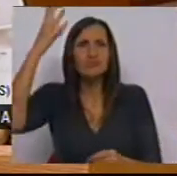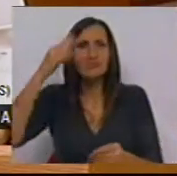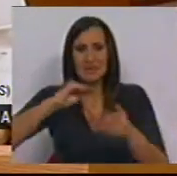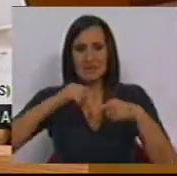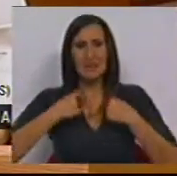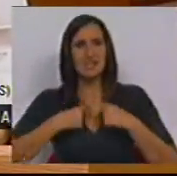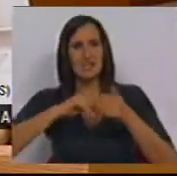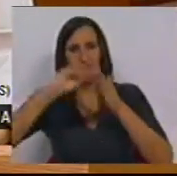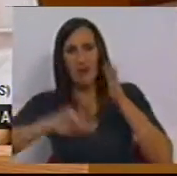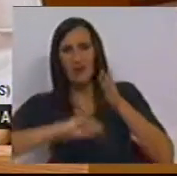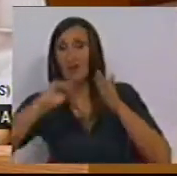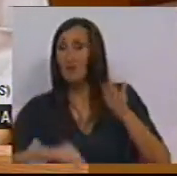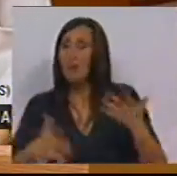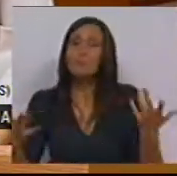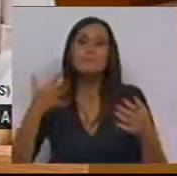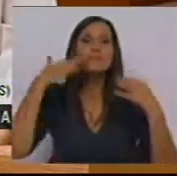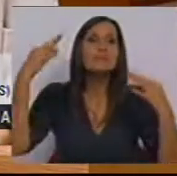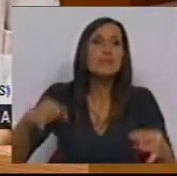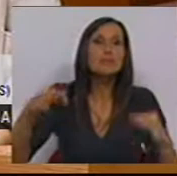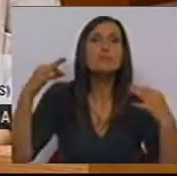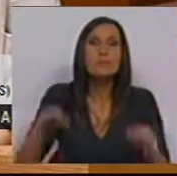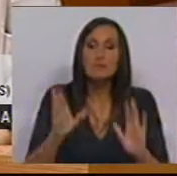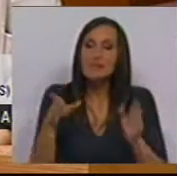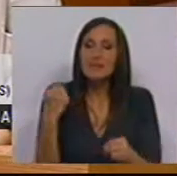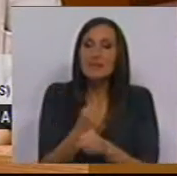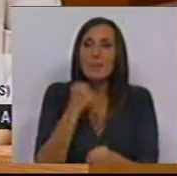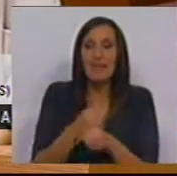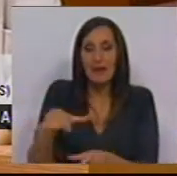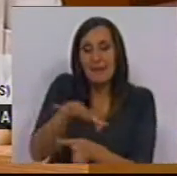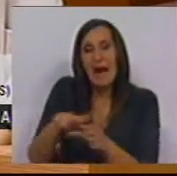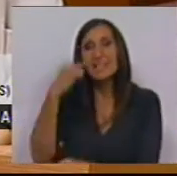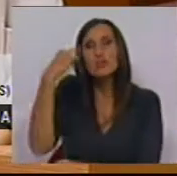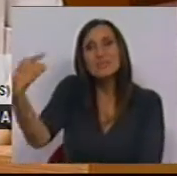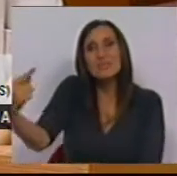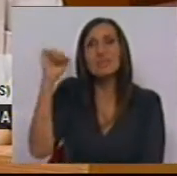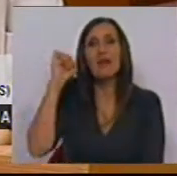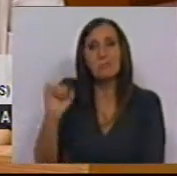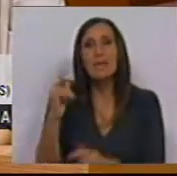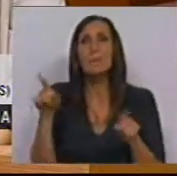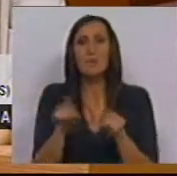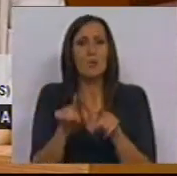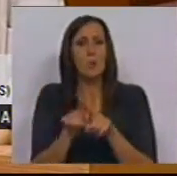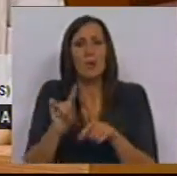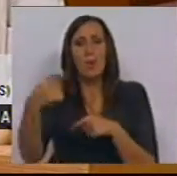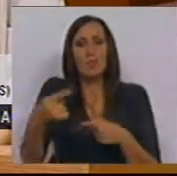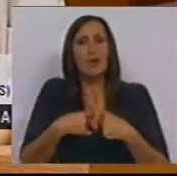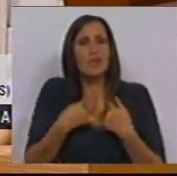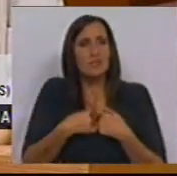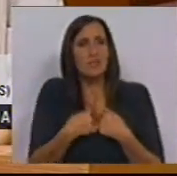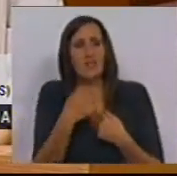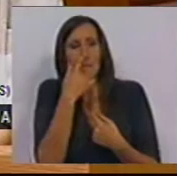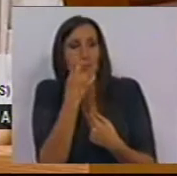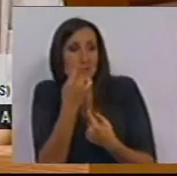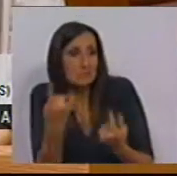nesta iniciativa, que deverá naturalmente ser trabalhada na especialidade. Como em qualquer outra iniciativa do